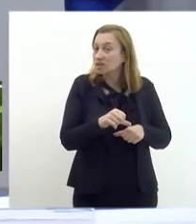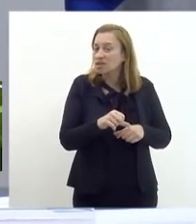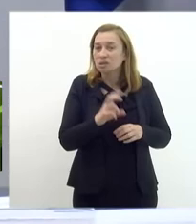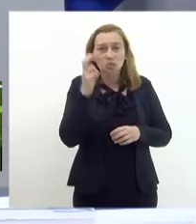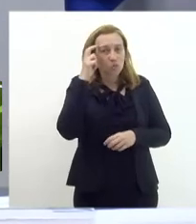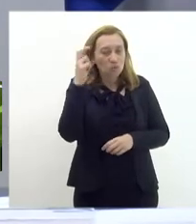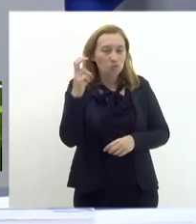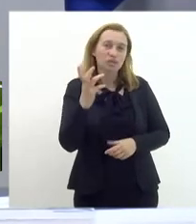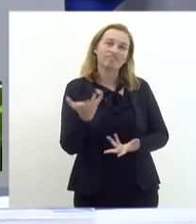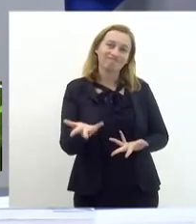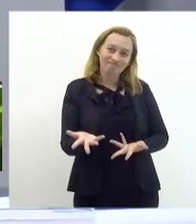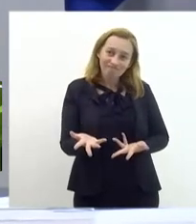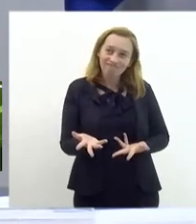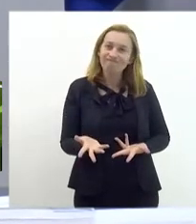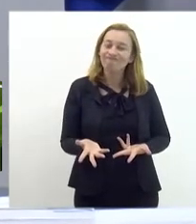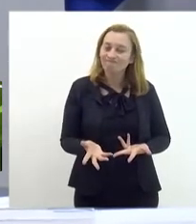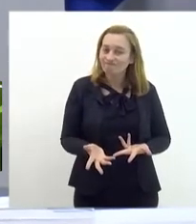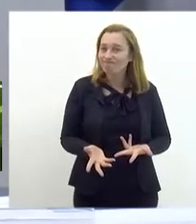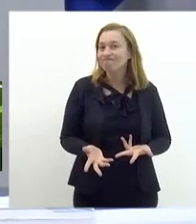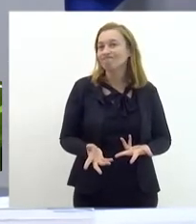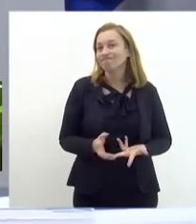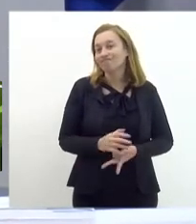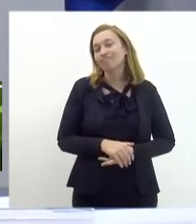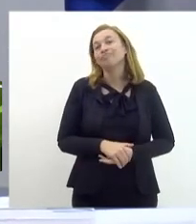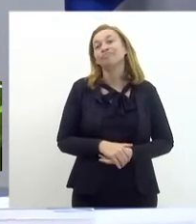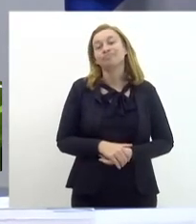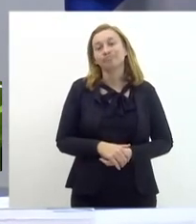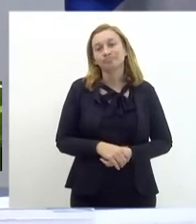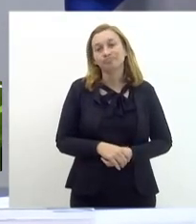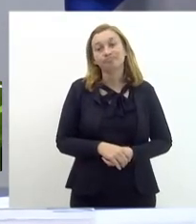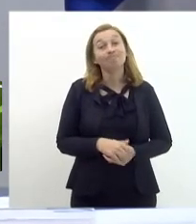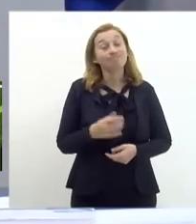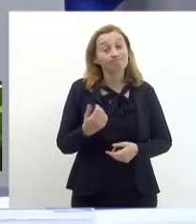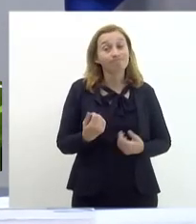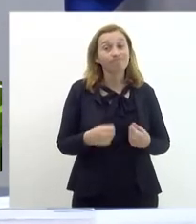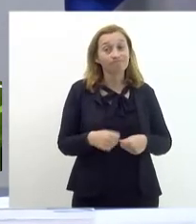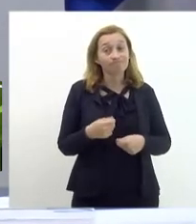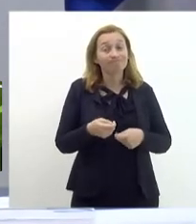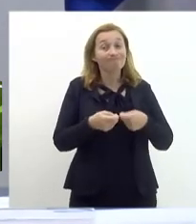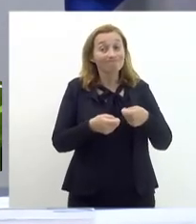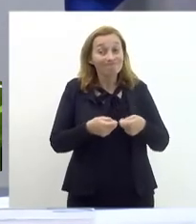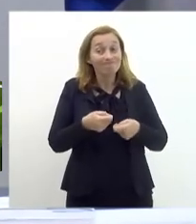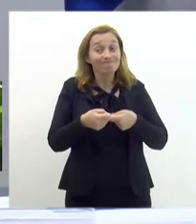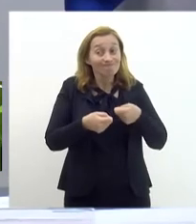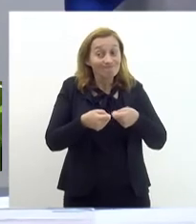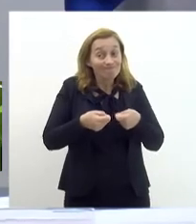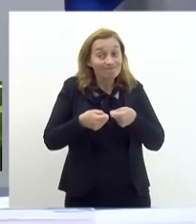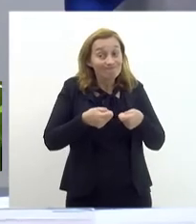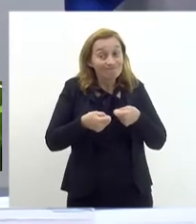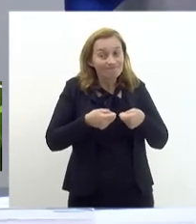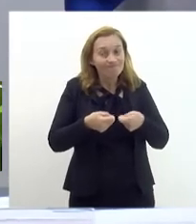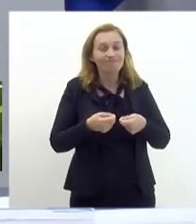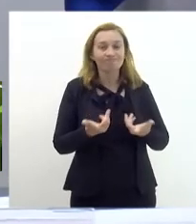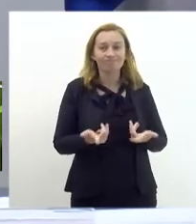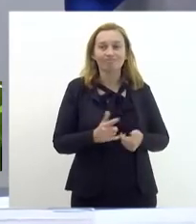cultura. E mudou-se de cultura. Tem que ser no litígio, vai e volta, vai e